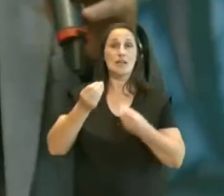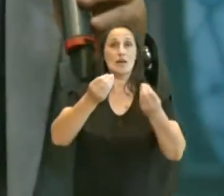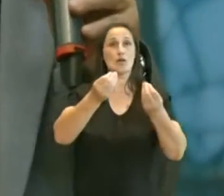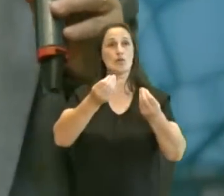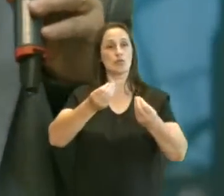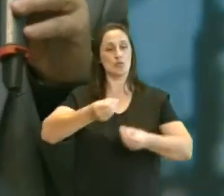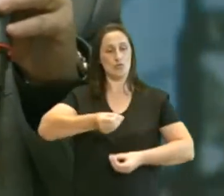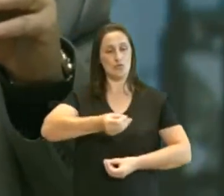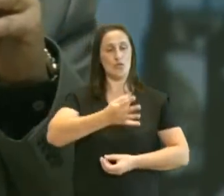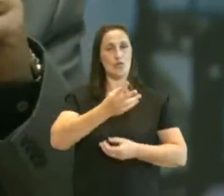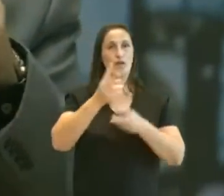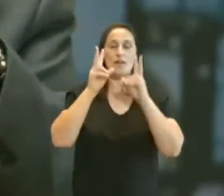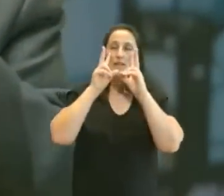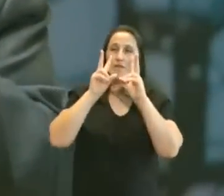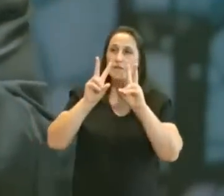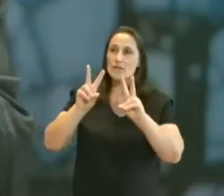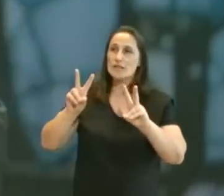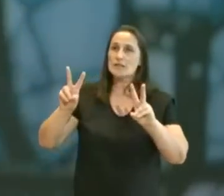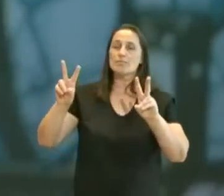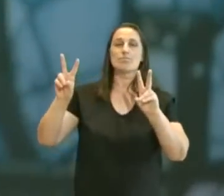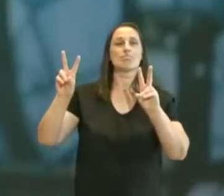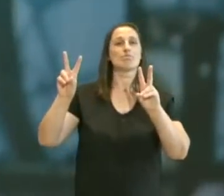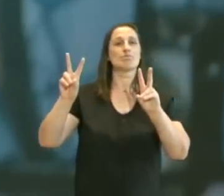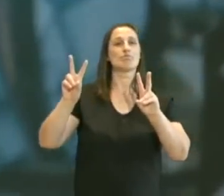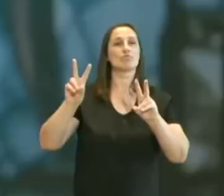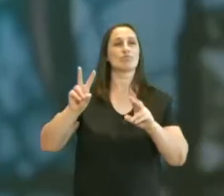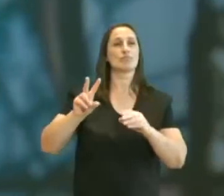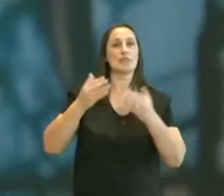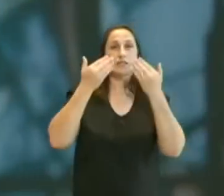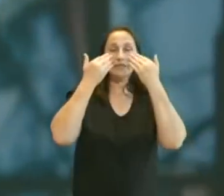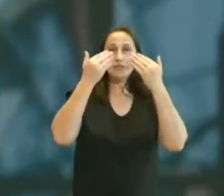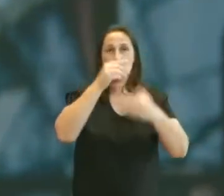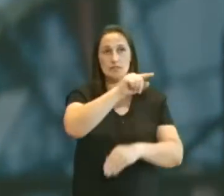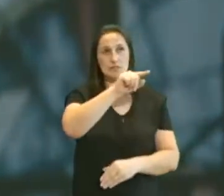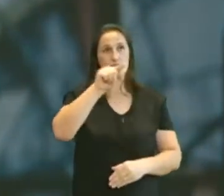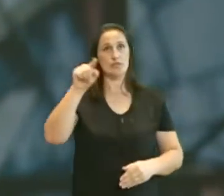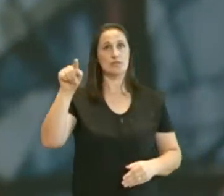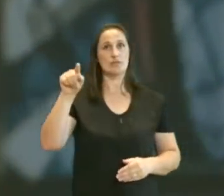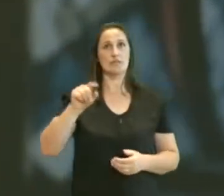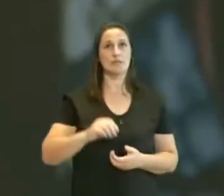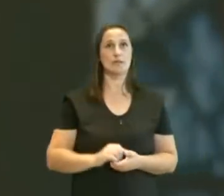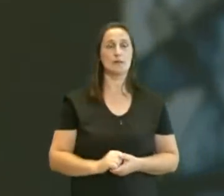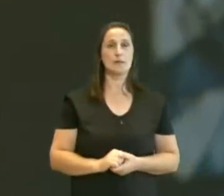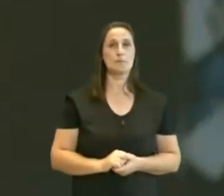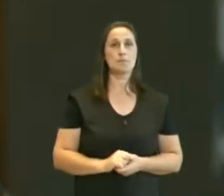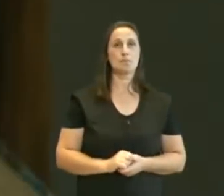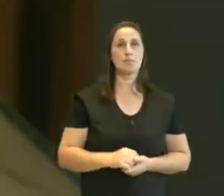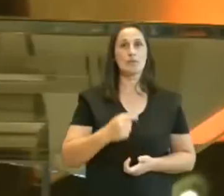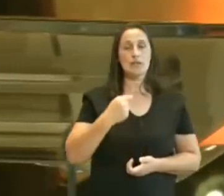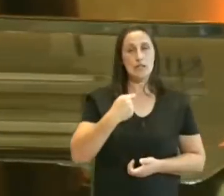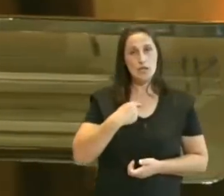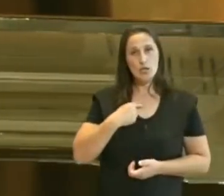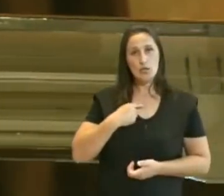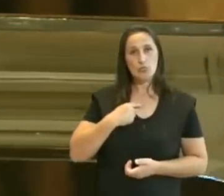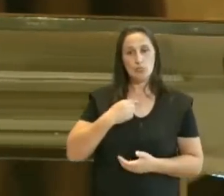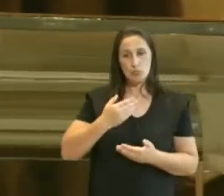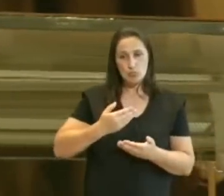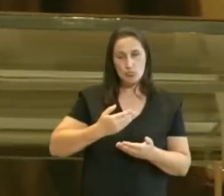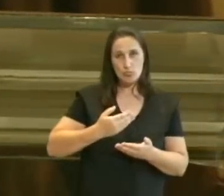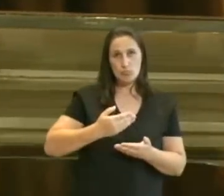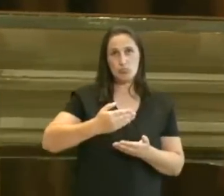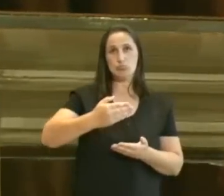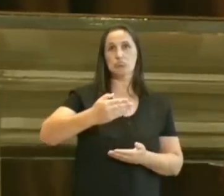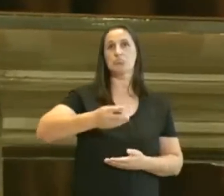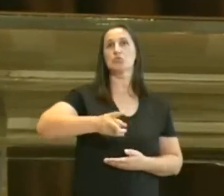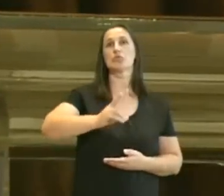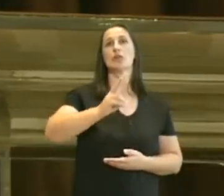visão diante de você. Dentro dessa série, um dos sermões que eu vou pregar vai ser sobre as